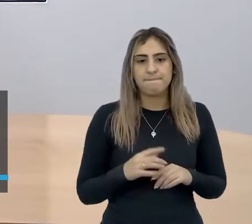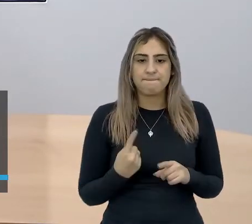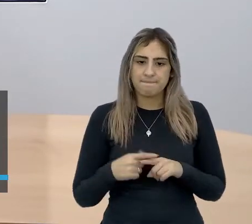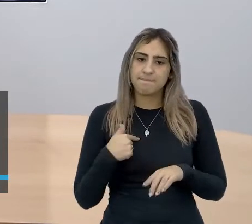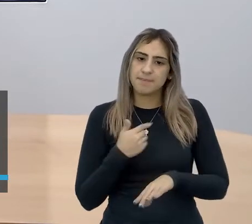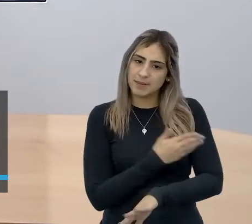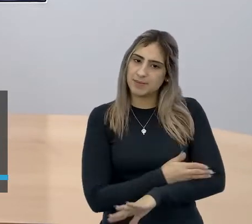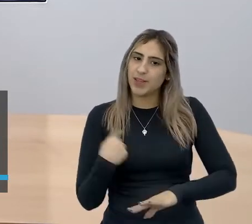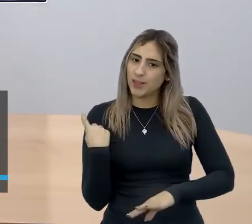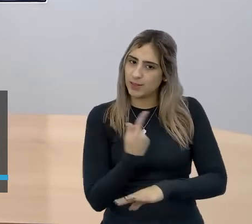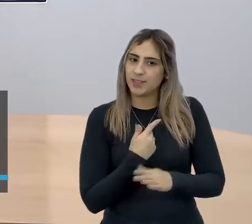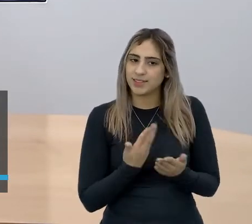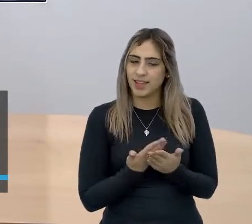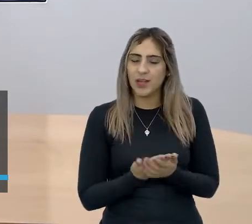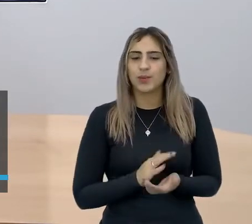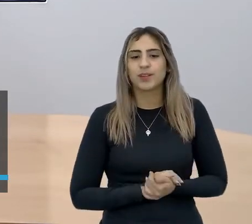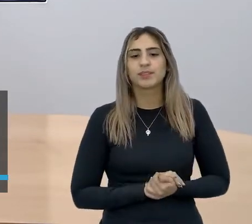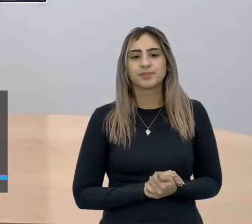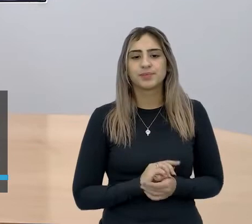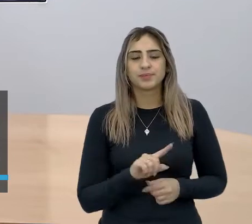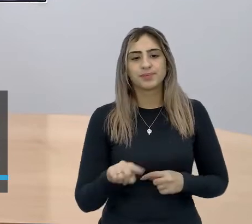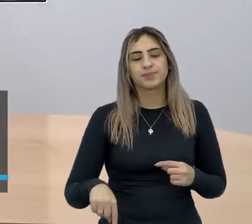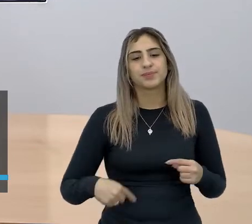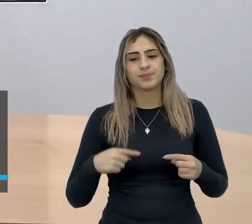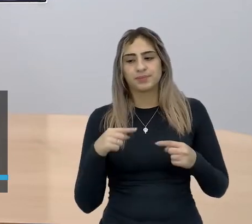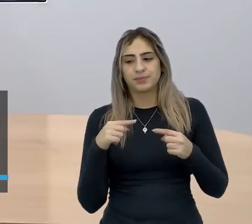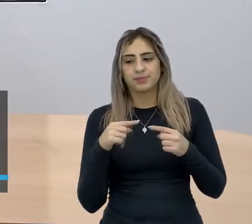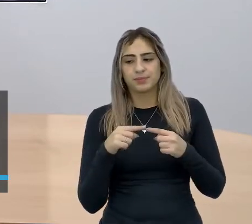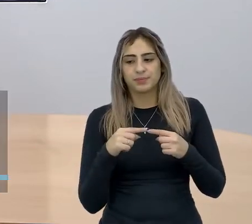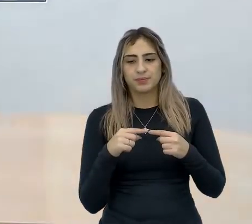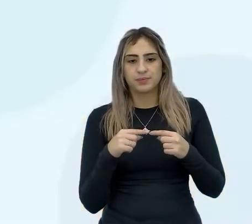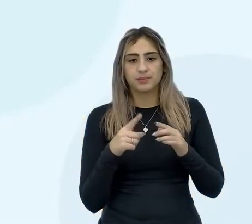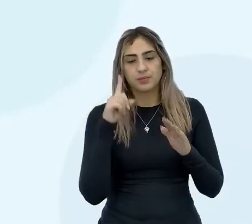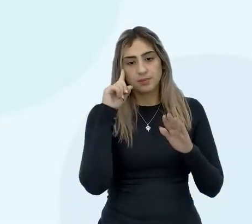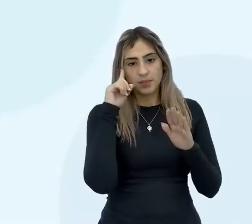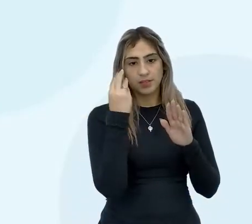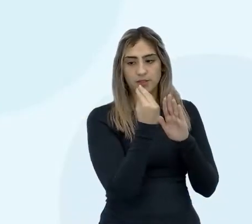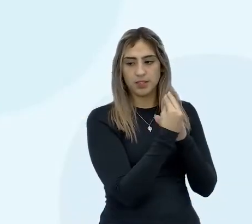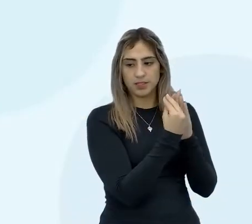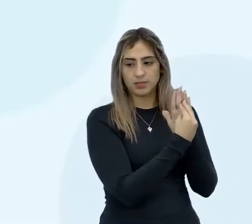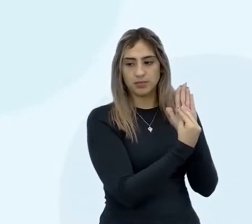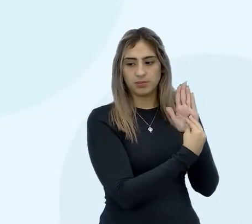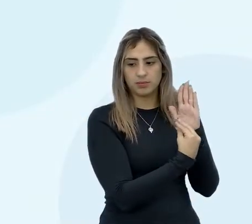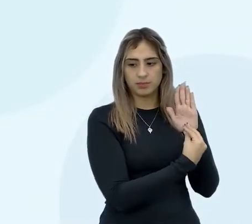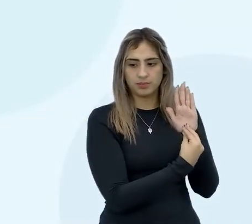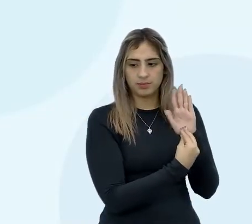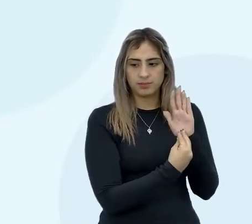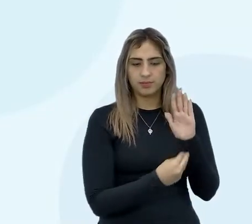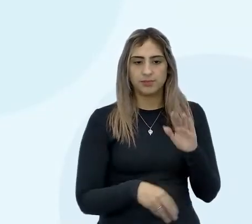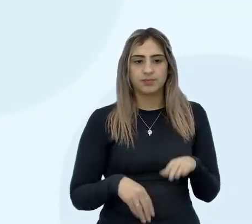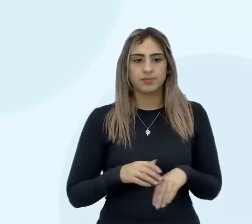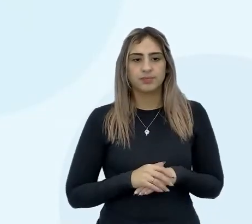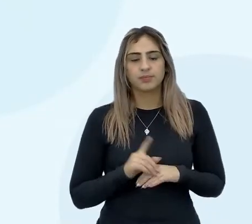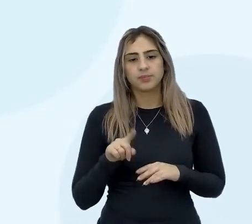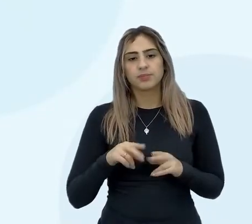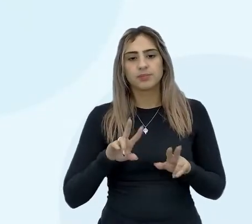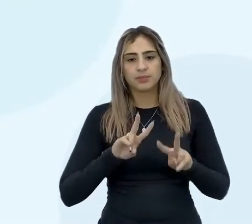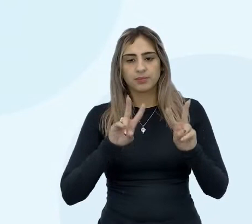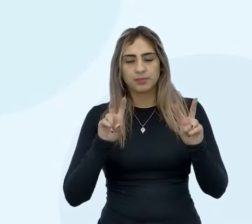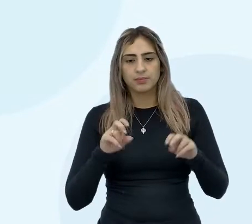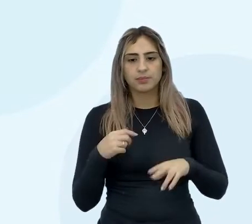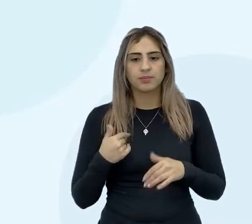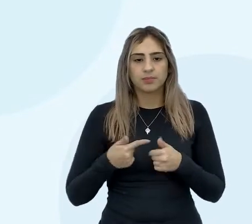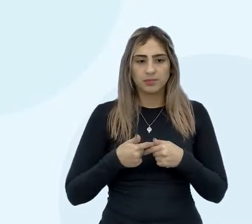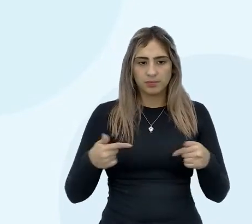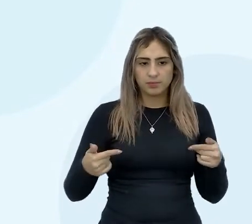vou começar a nossa aula. Bom, o objetivo então da atividade 3, a gente já conversou na outra aula, é justamente abordar a química